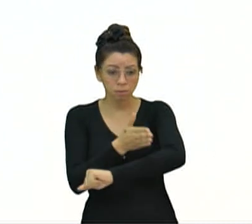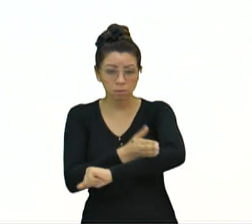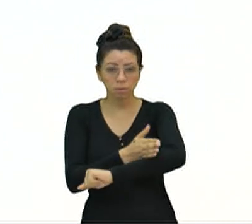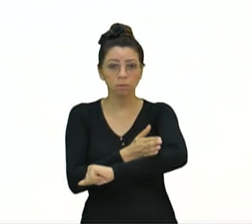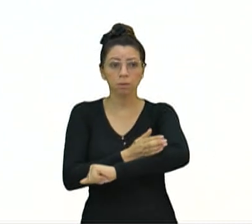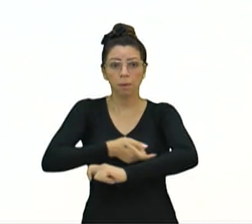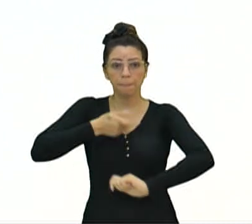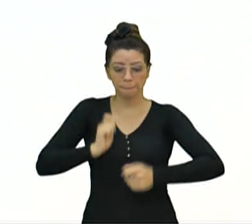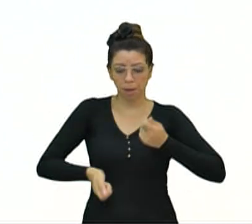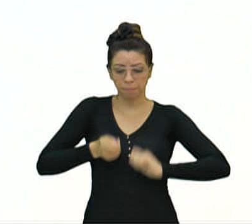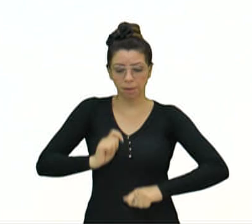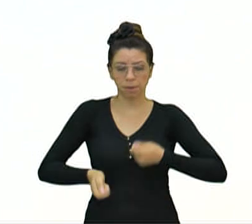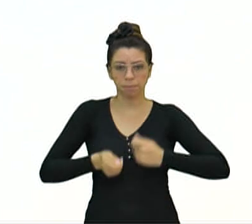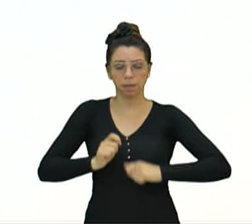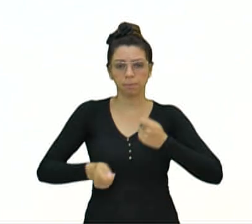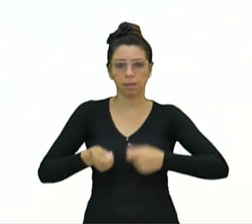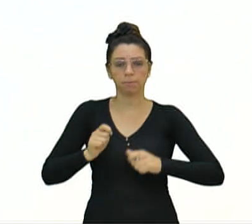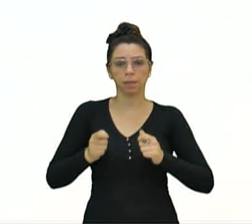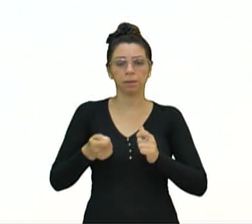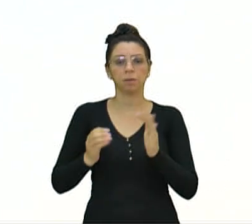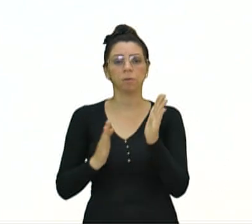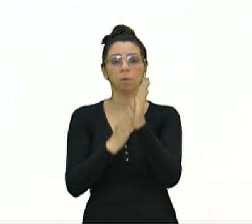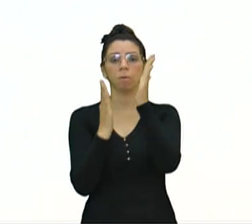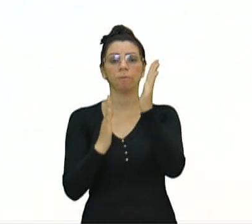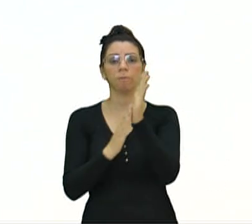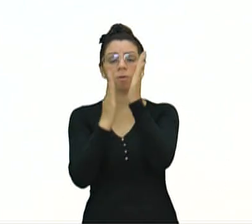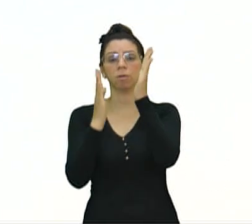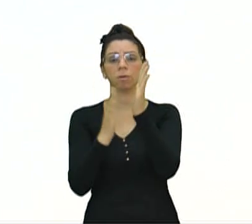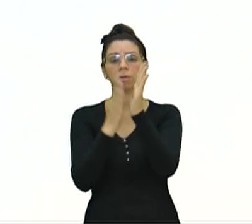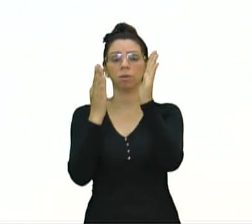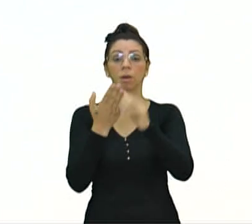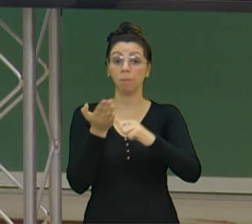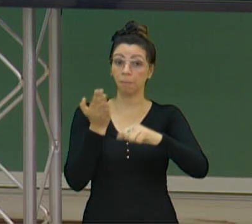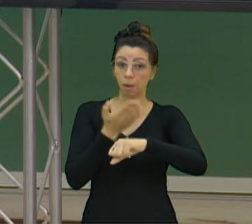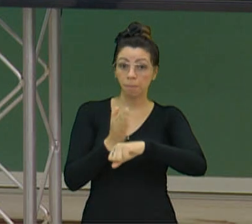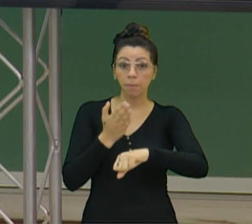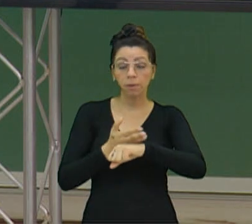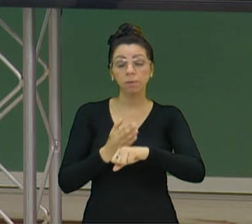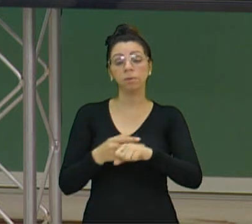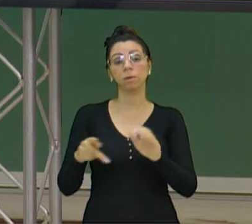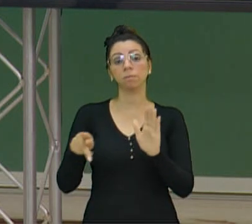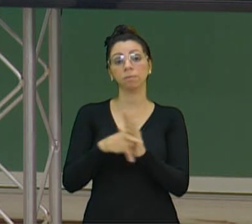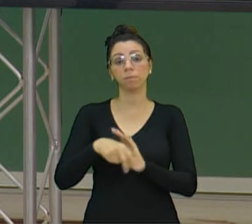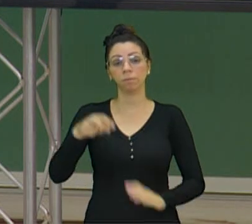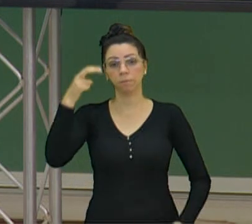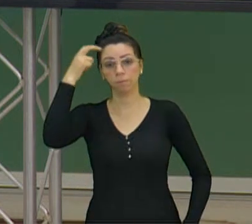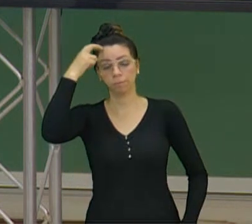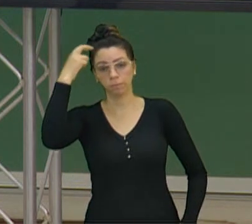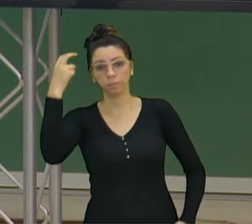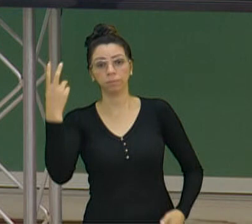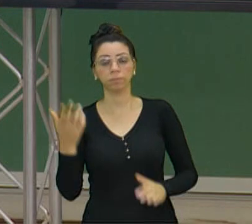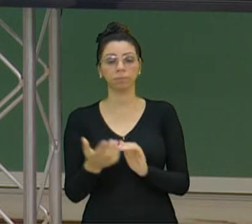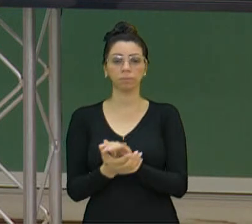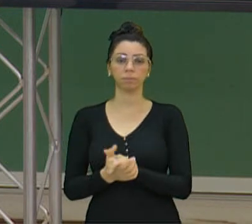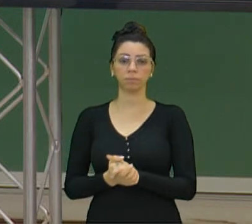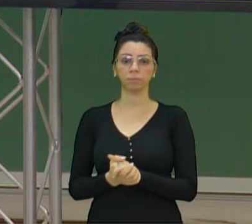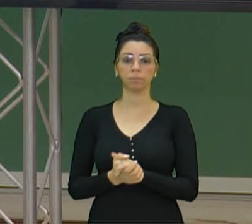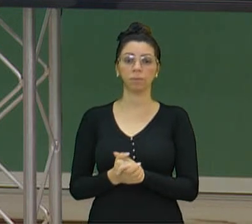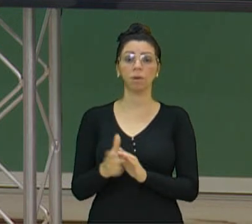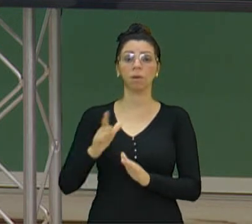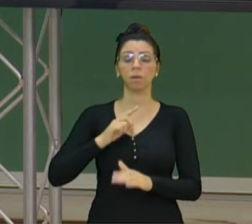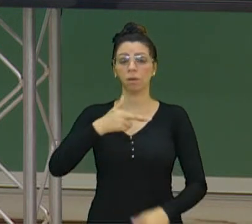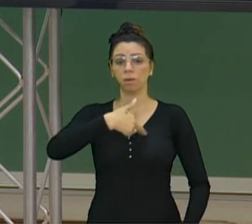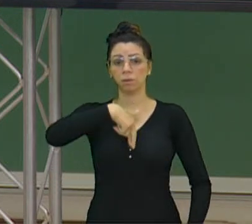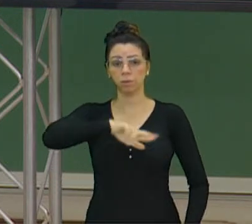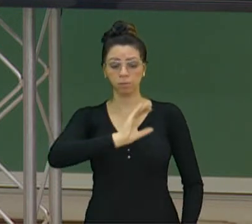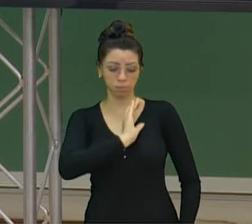nas bandas que animam seus louvores. E aí é uma prática cultural familiar a alguns de nós que têm a religião